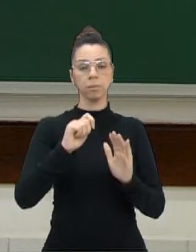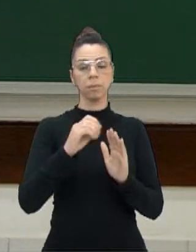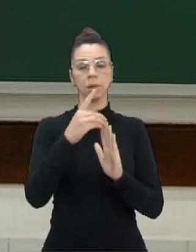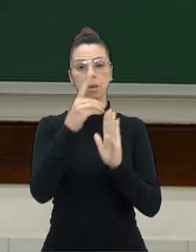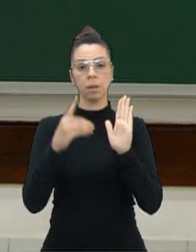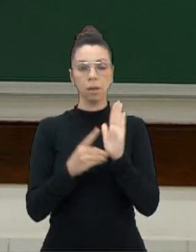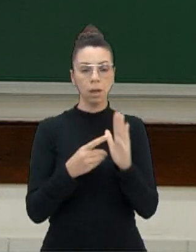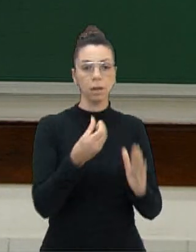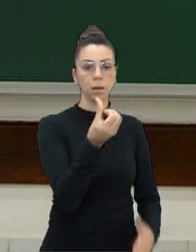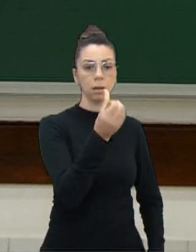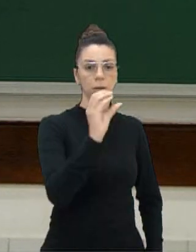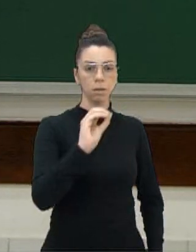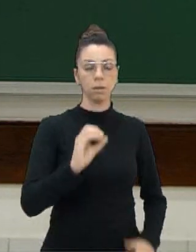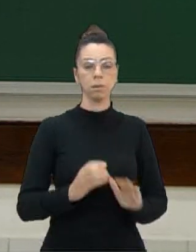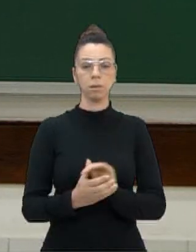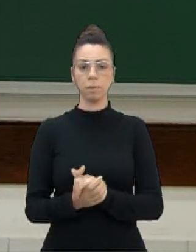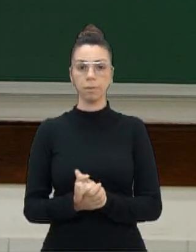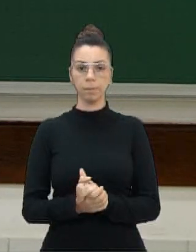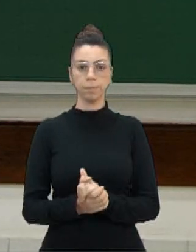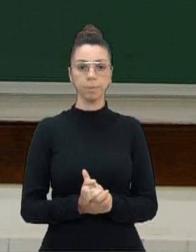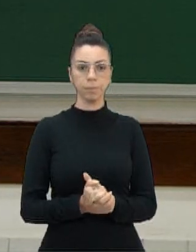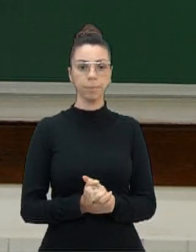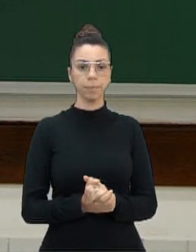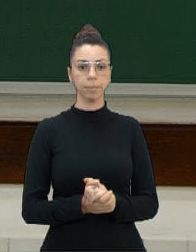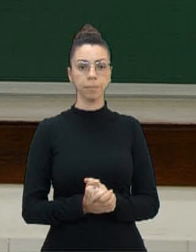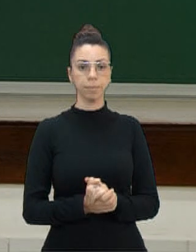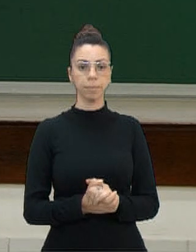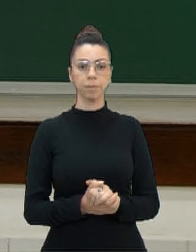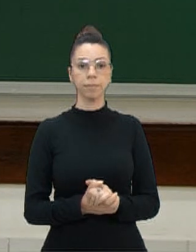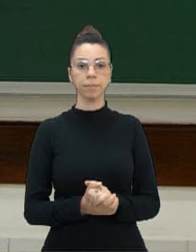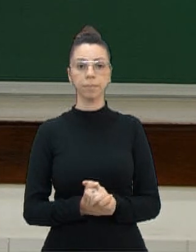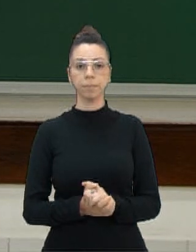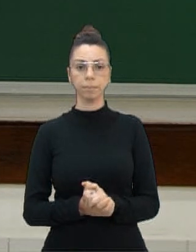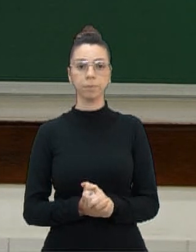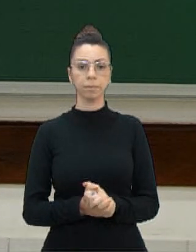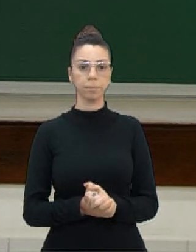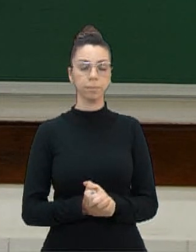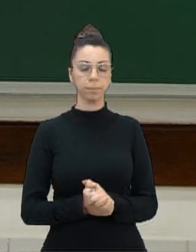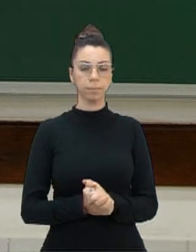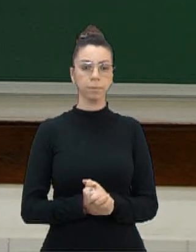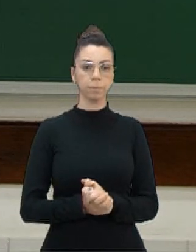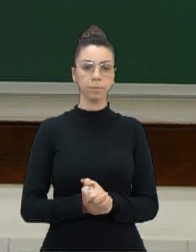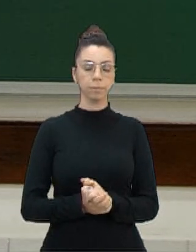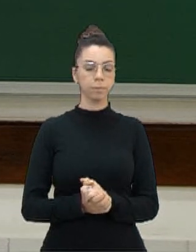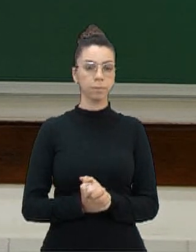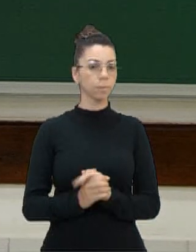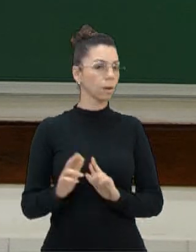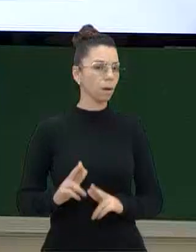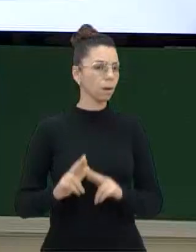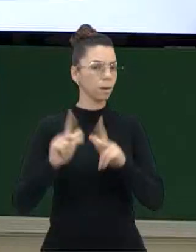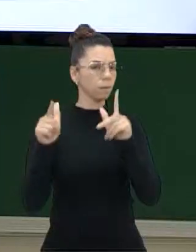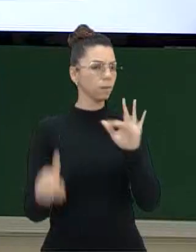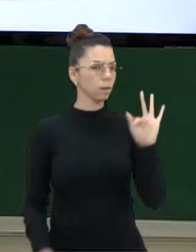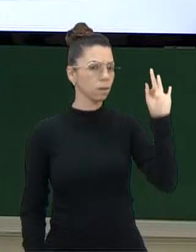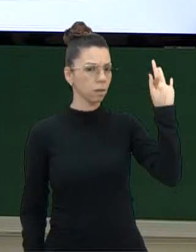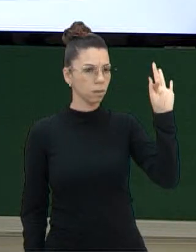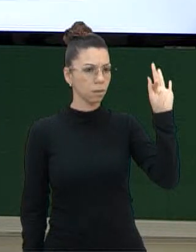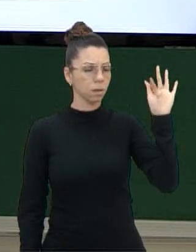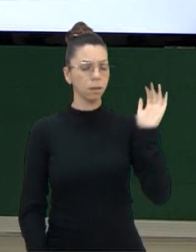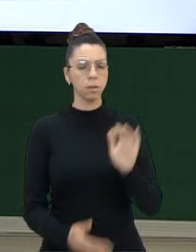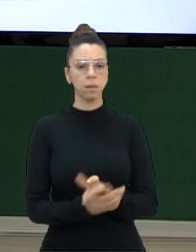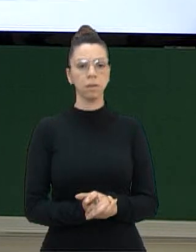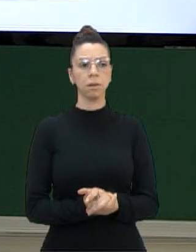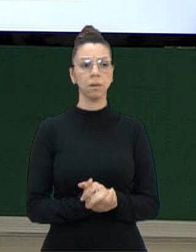esto, boa parte do humor gira em torno ao uso de aparatos eletrônicos e robóticos. Olha a diferença dos pica-piedra. Então,